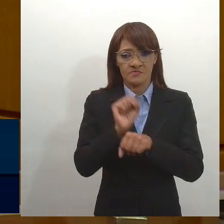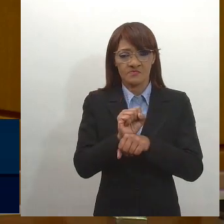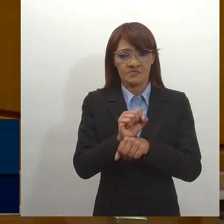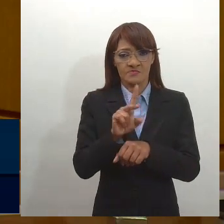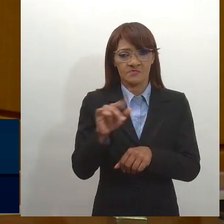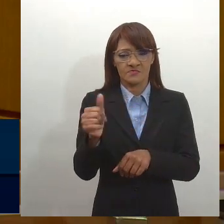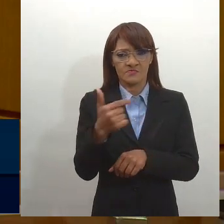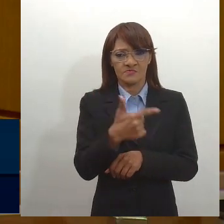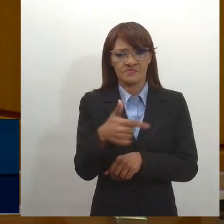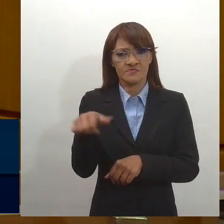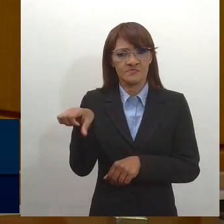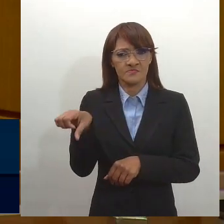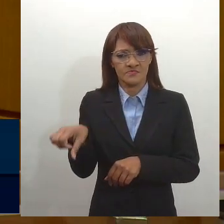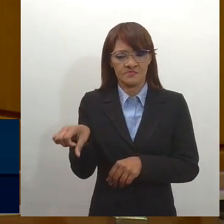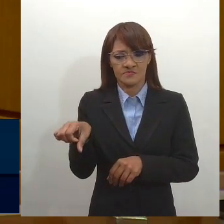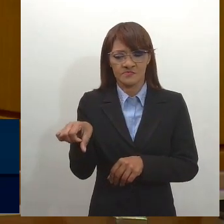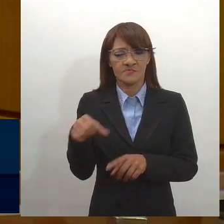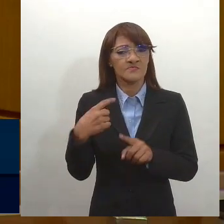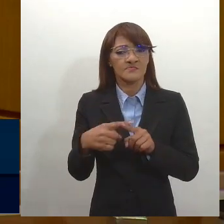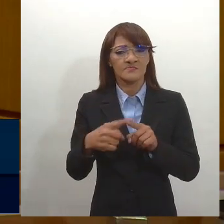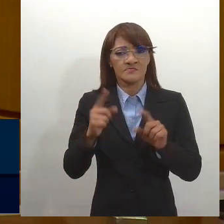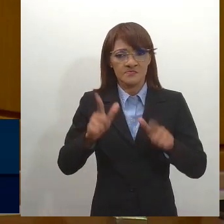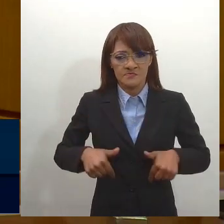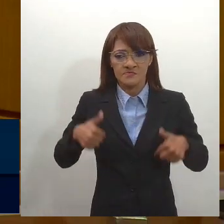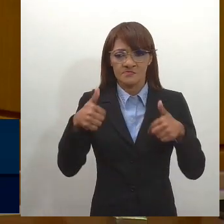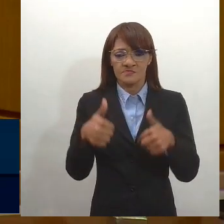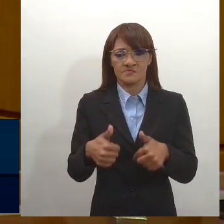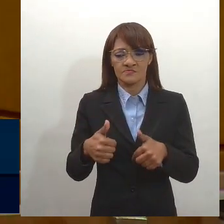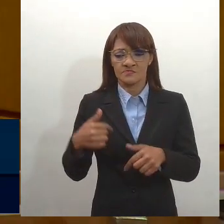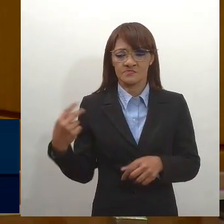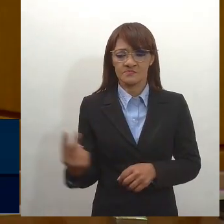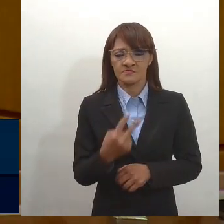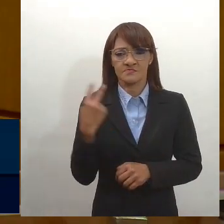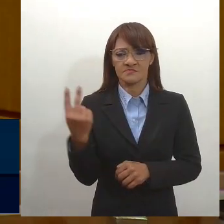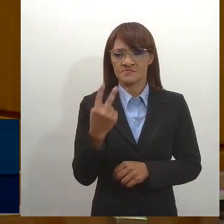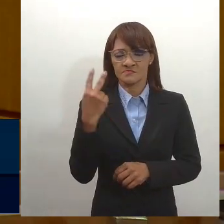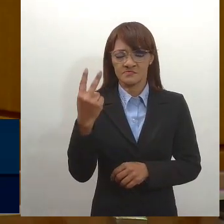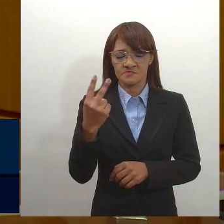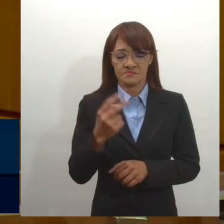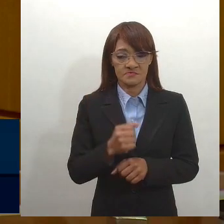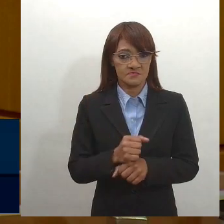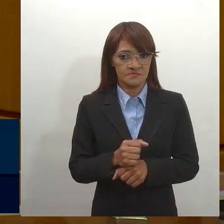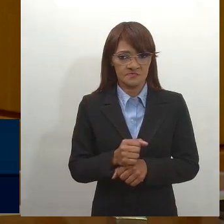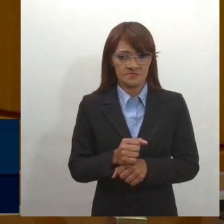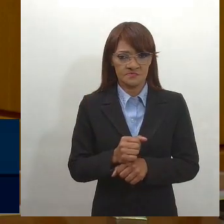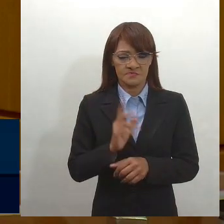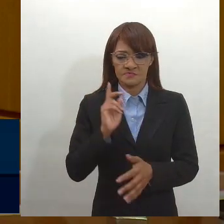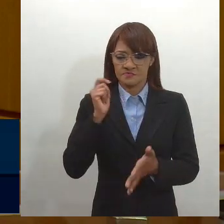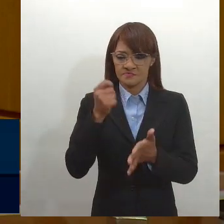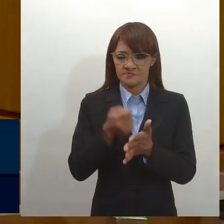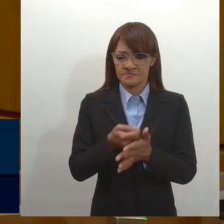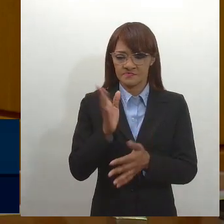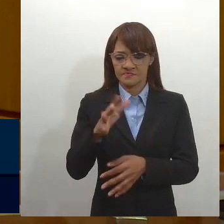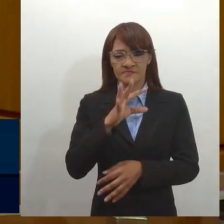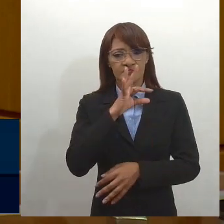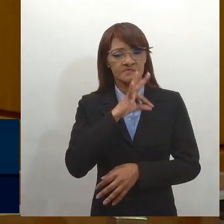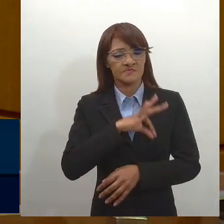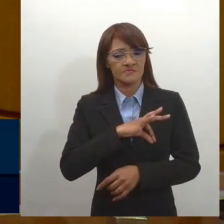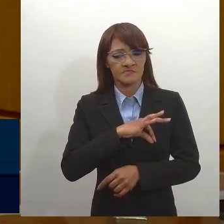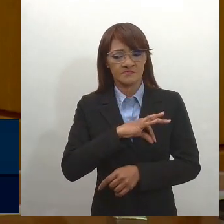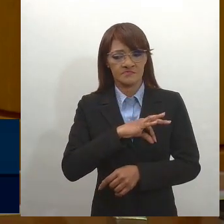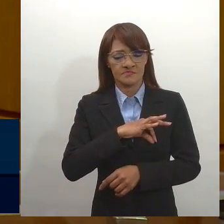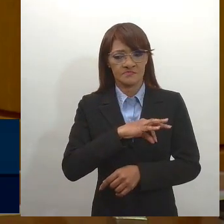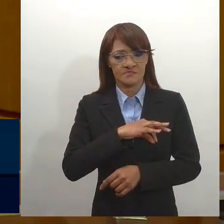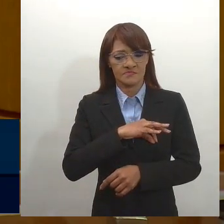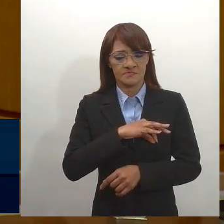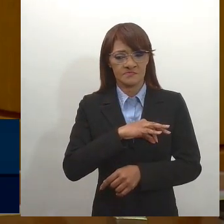por valorização, pagamento do piso salarial e melhoria das